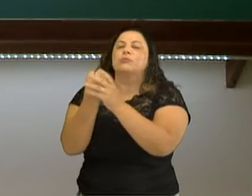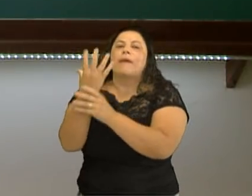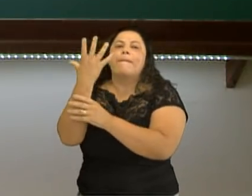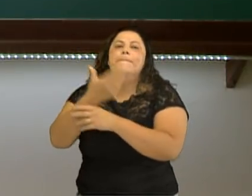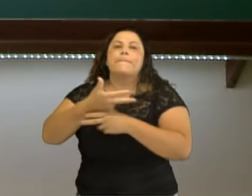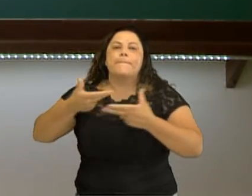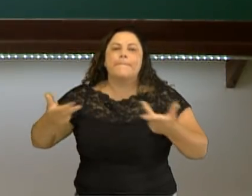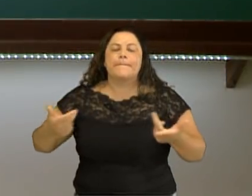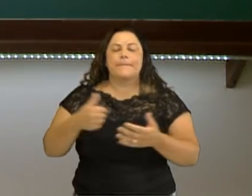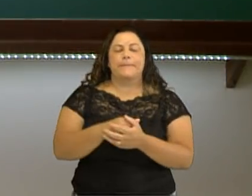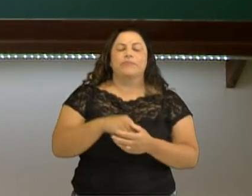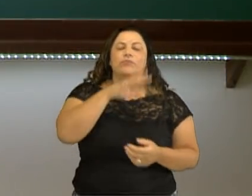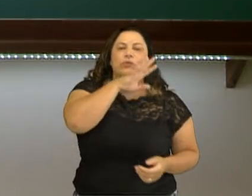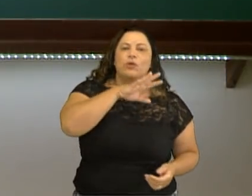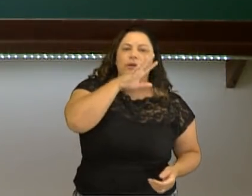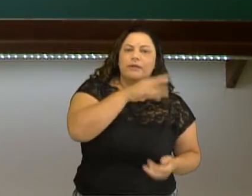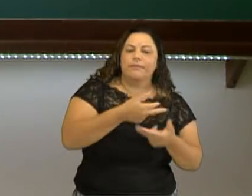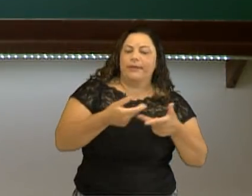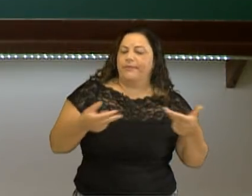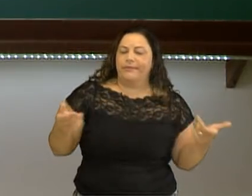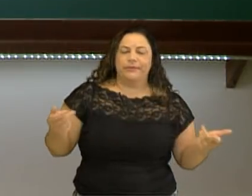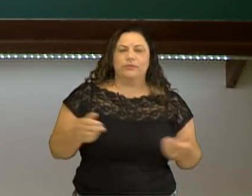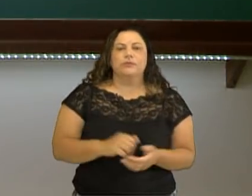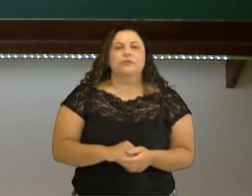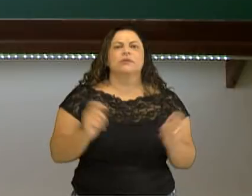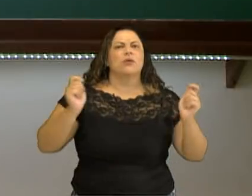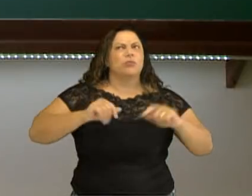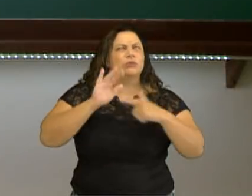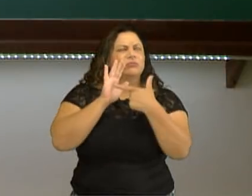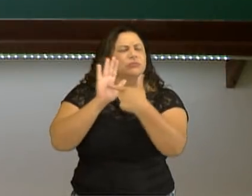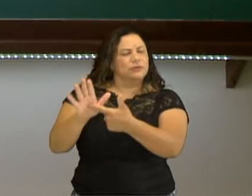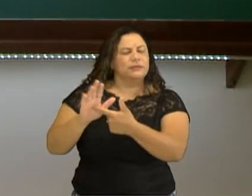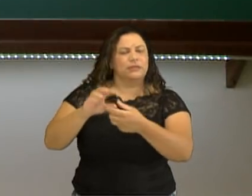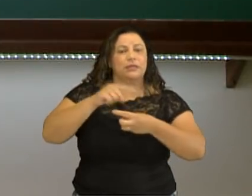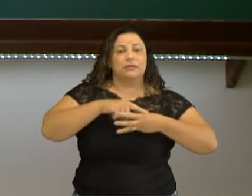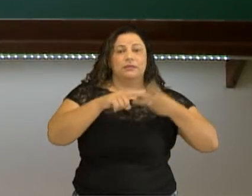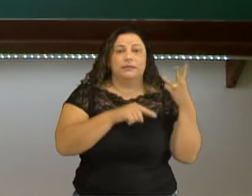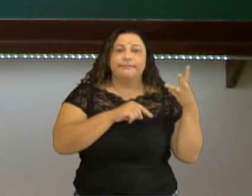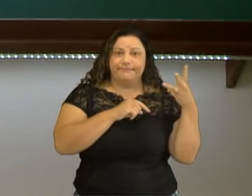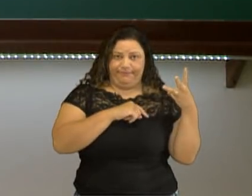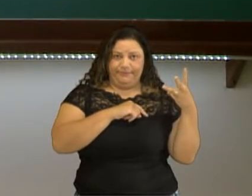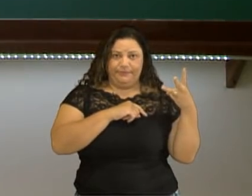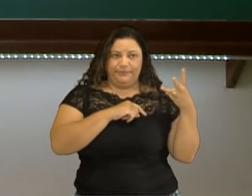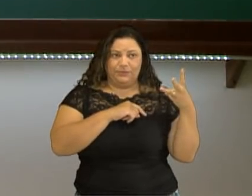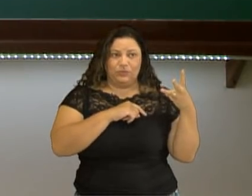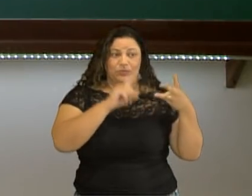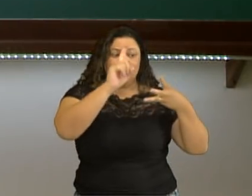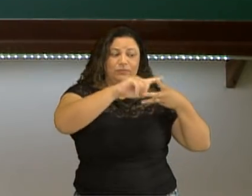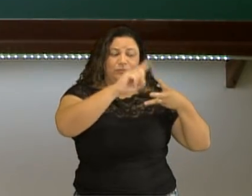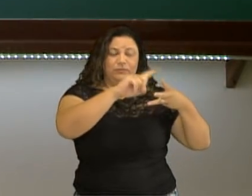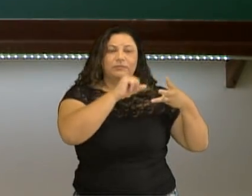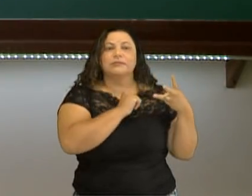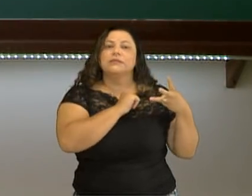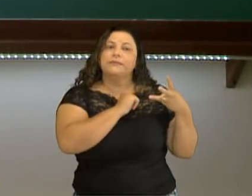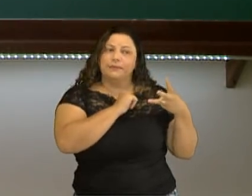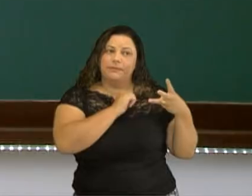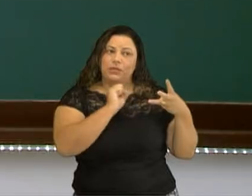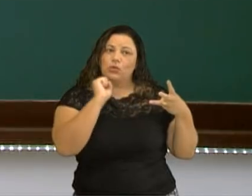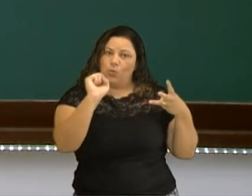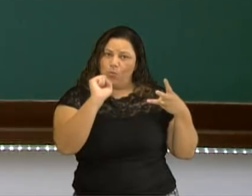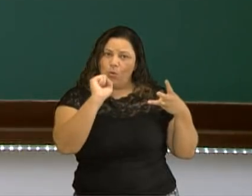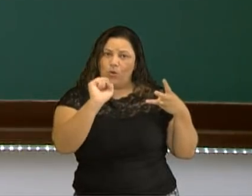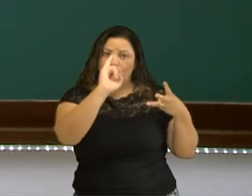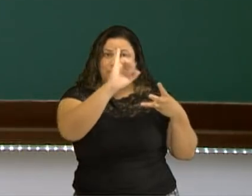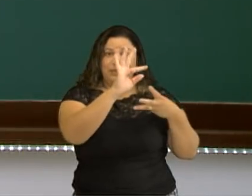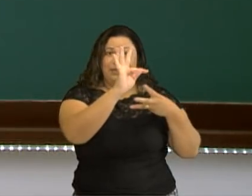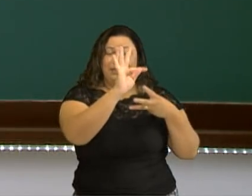um micro-organismo. Você pode destacar de 3 formas. Quais são essas formas? Primeira, você pode destacar